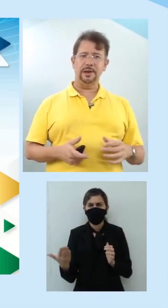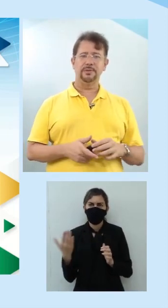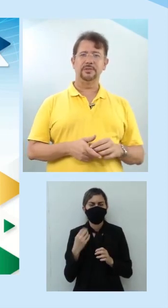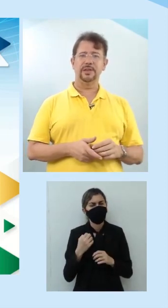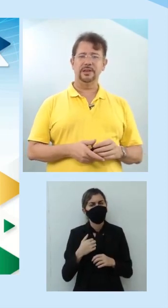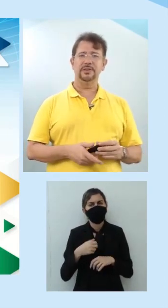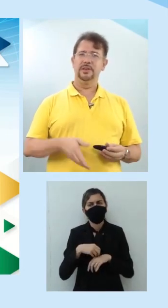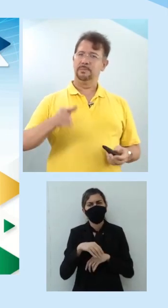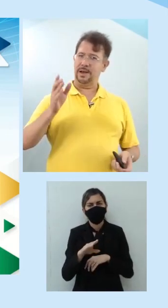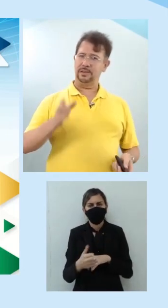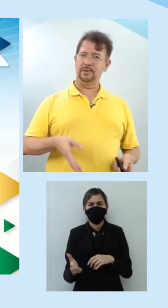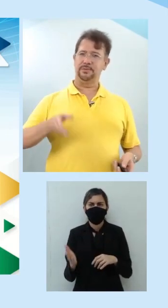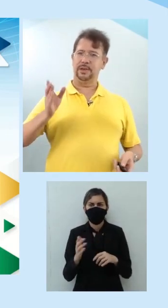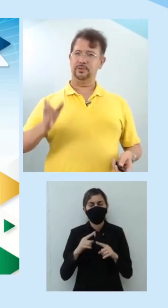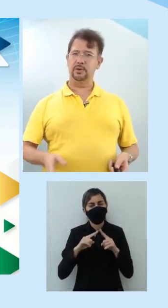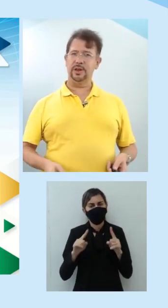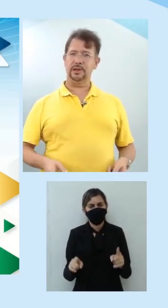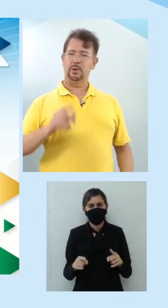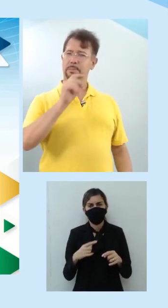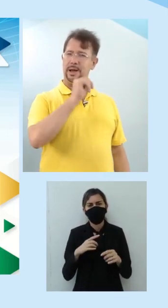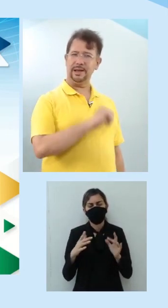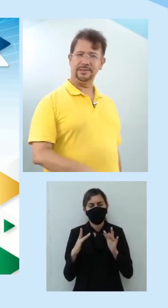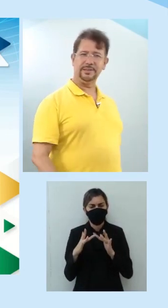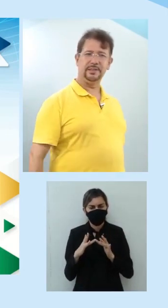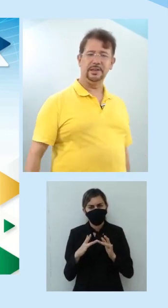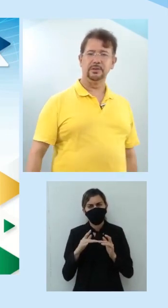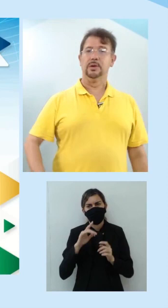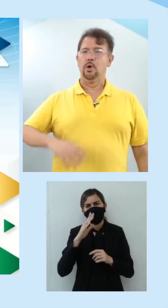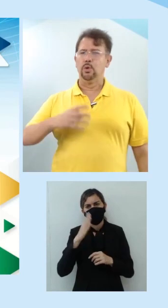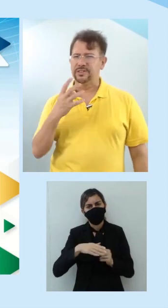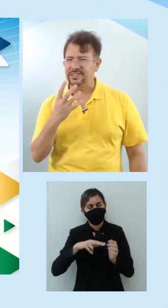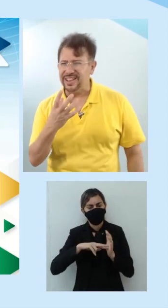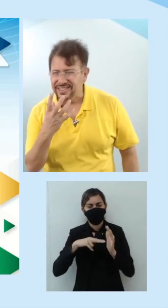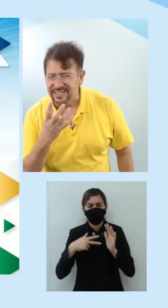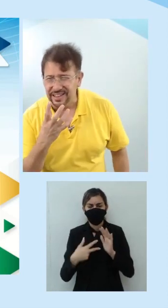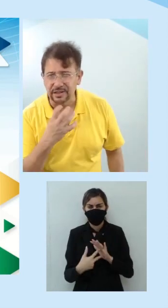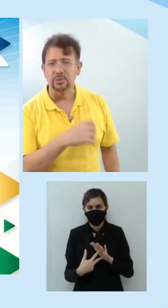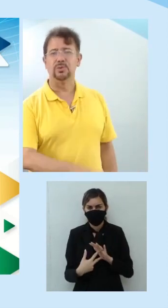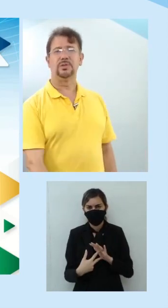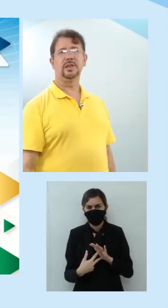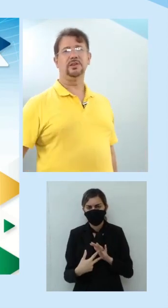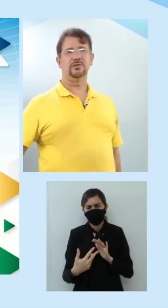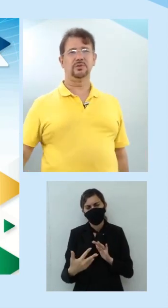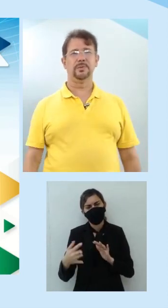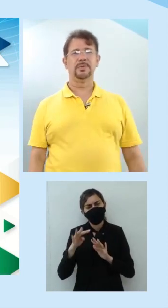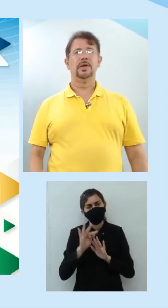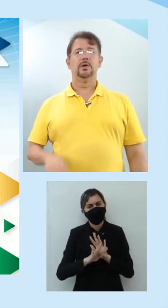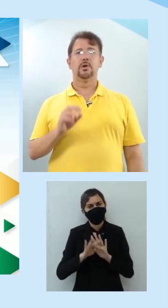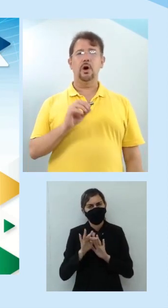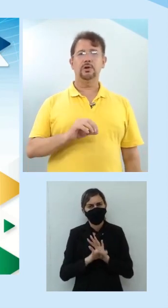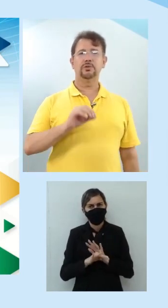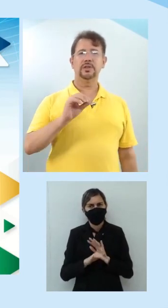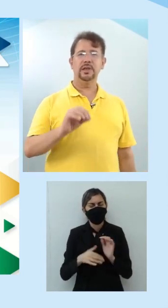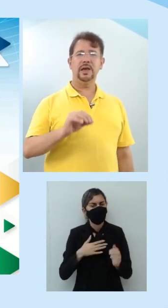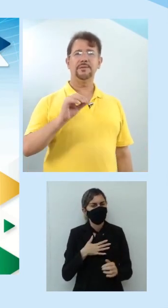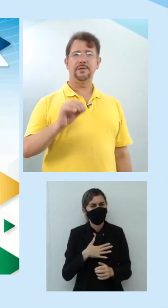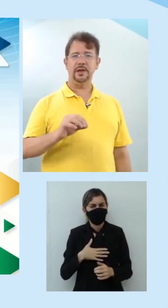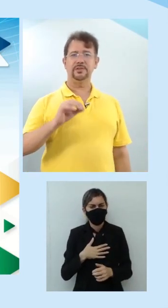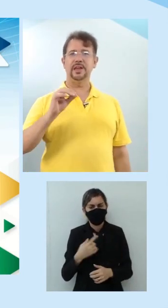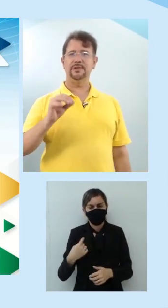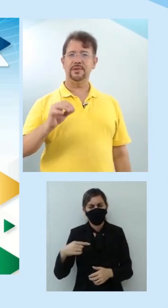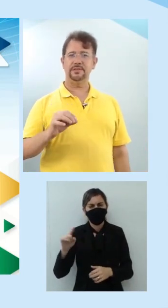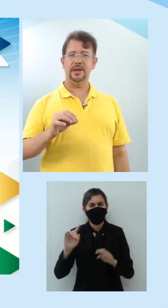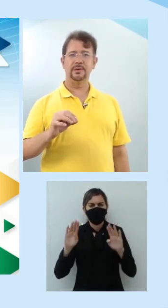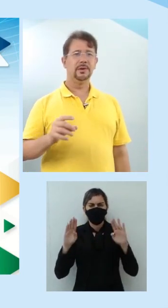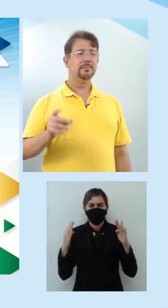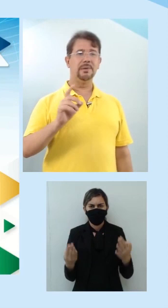trago para vocês, mais uma vez, o conector barra sentido, o sentido do texto. Gosto de ir à festa